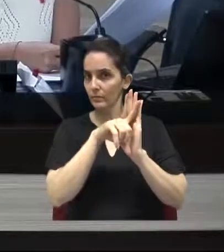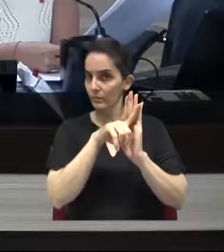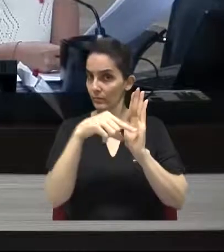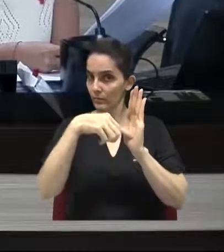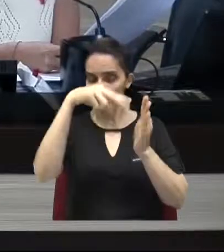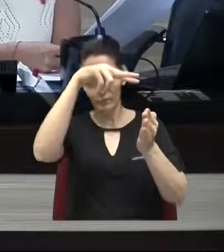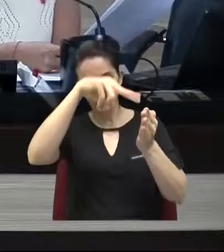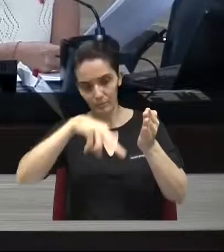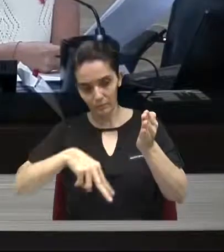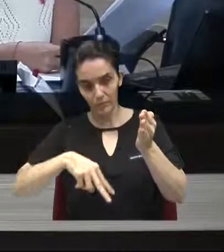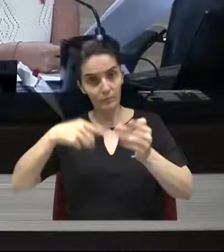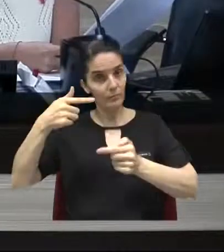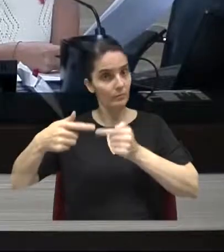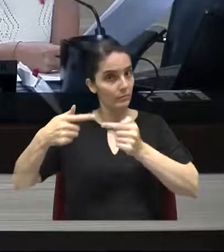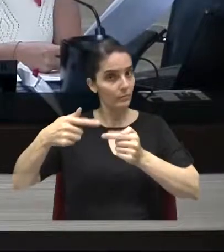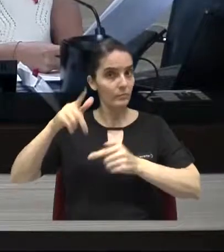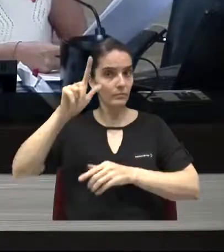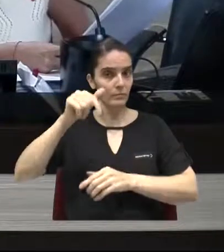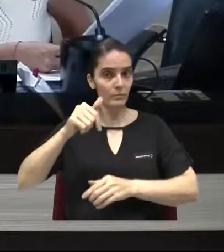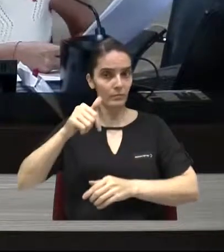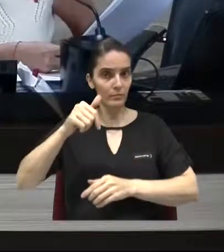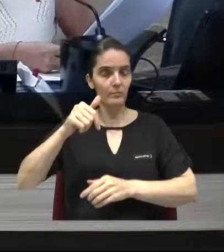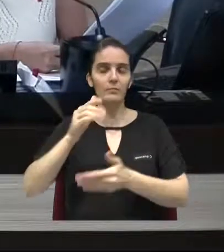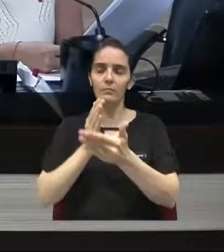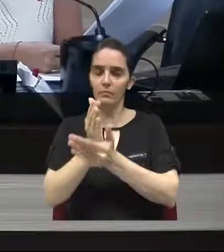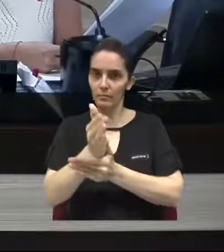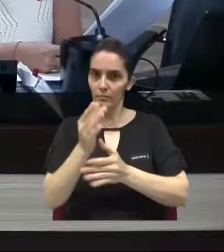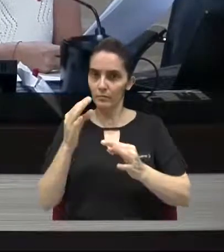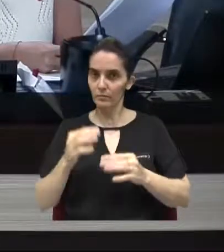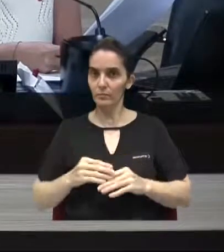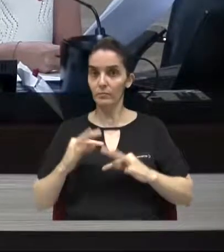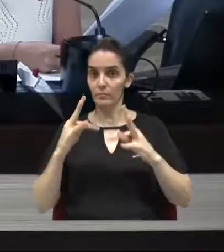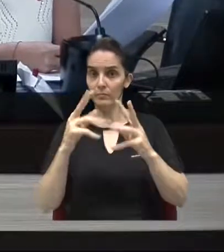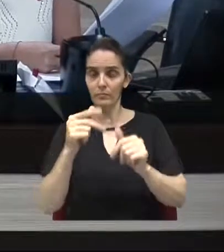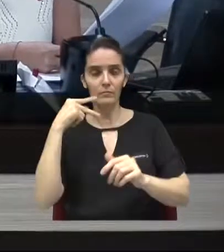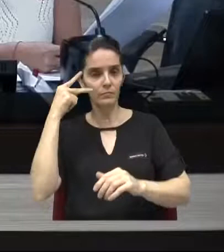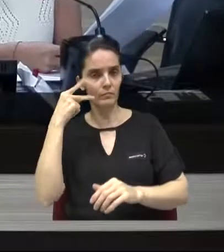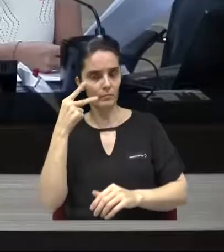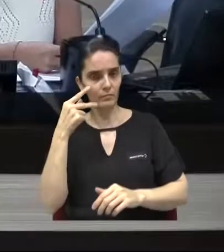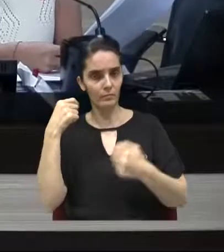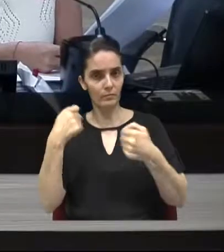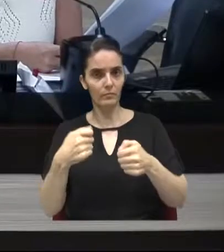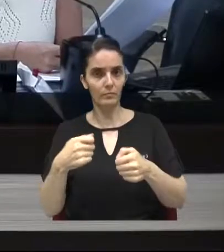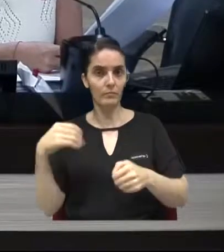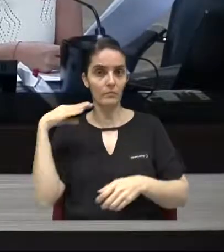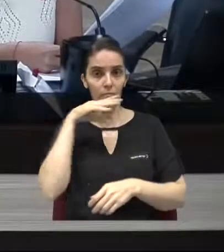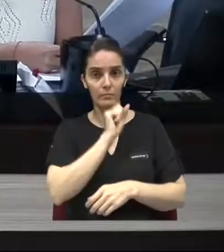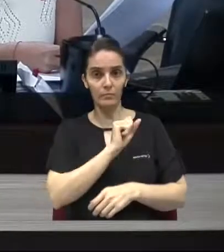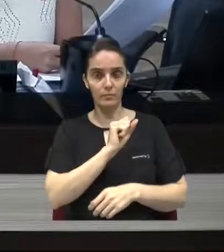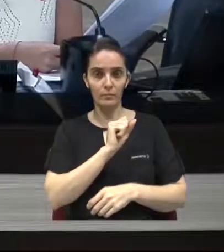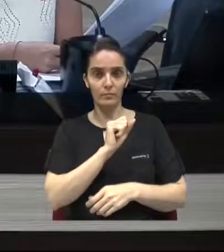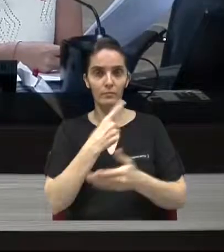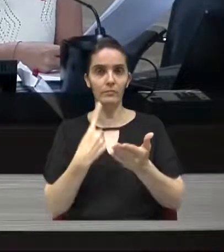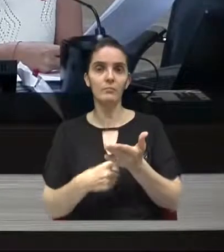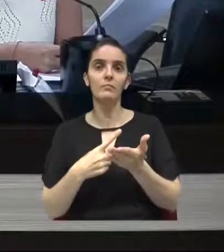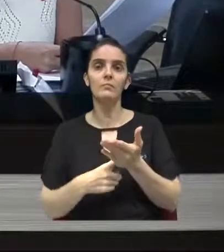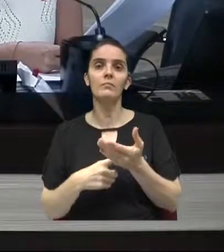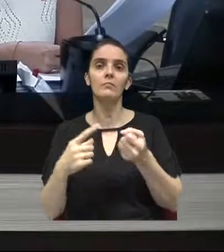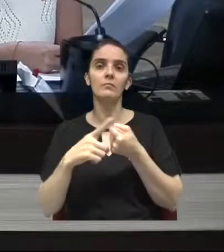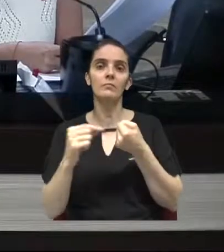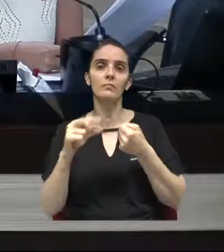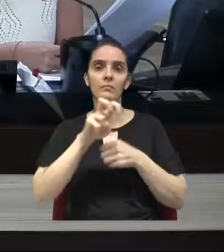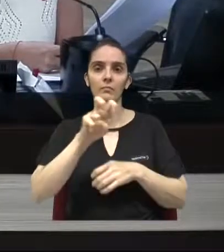seja apreciada, discutida e, ao final, aprovada pelos ilustres vereadores, em regime de urgência de conformidade com o